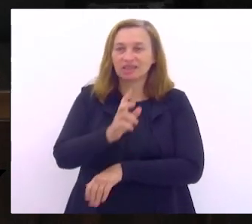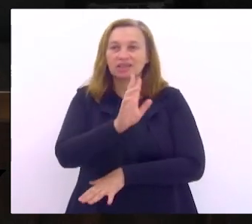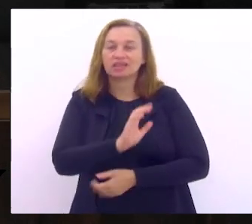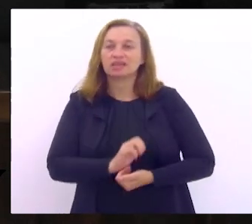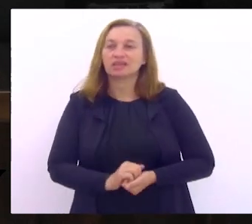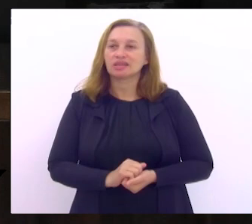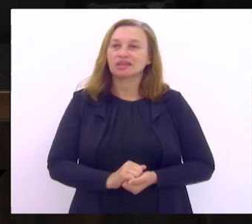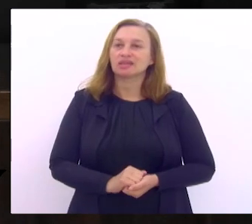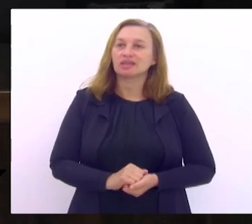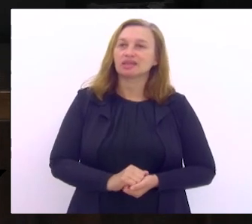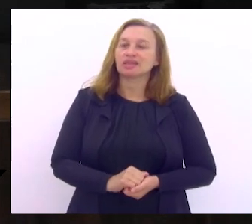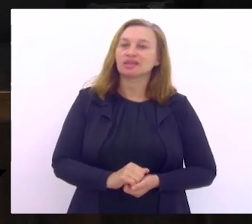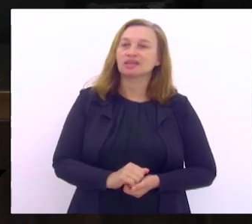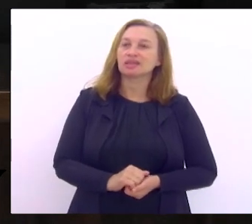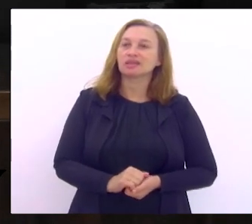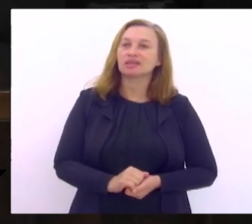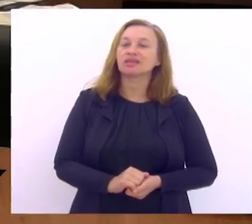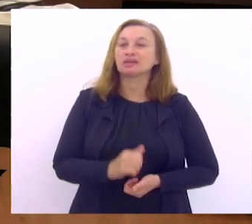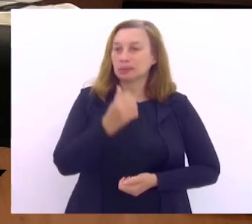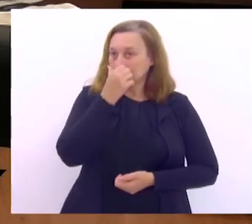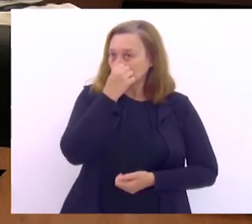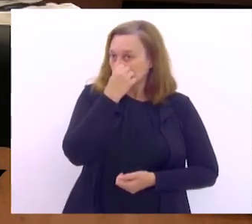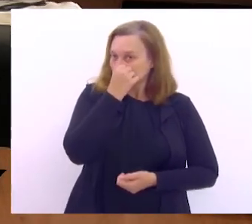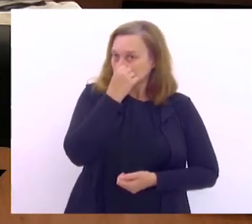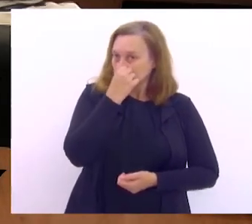Social de Atletismo da Mangueira.